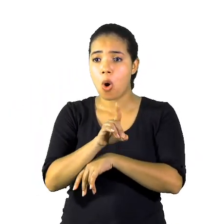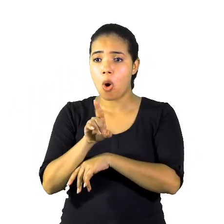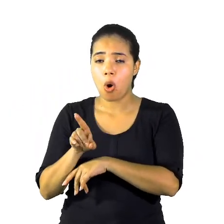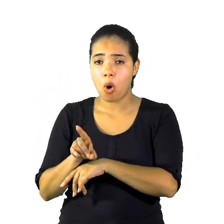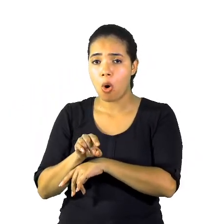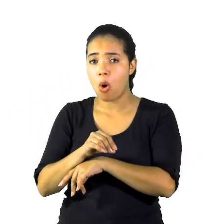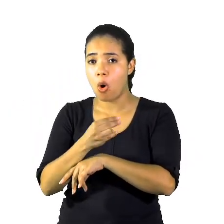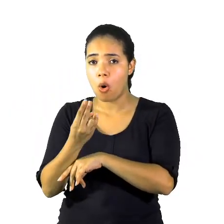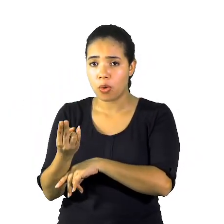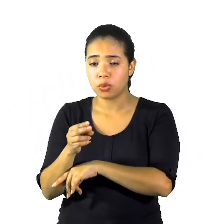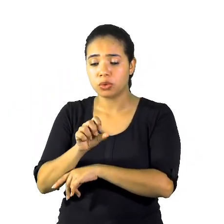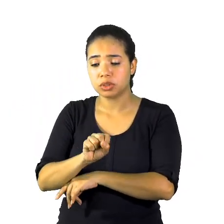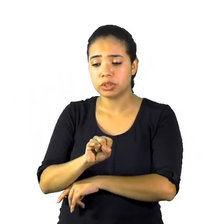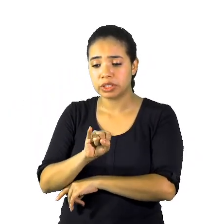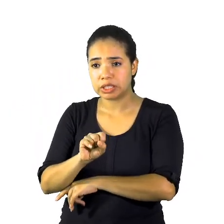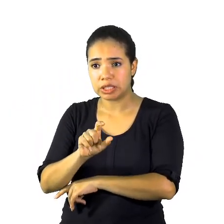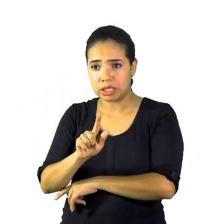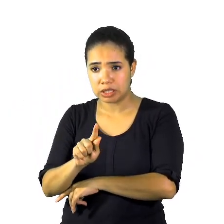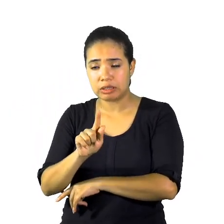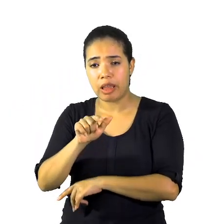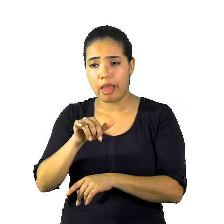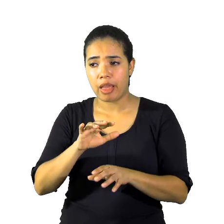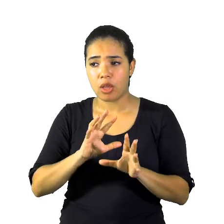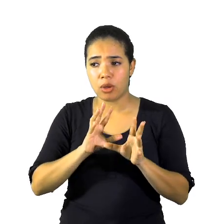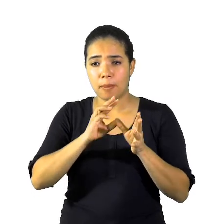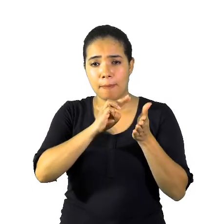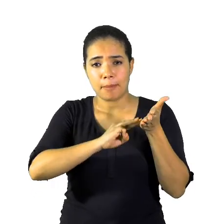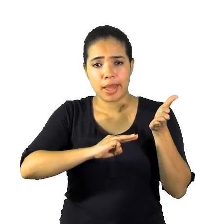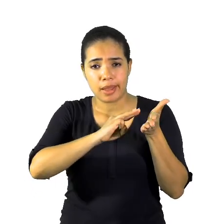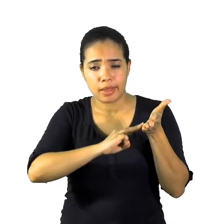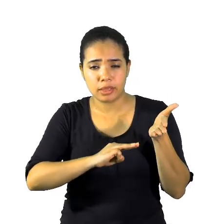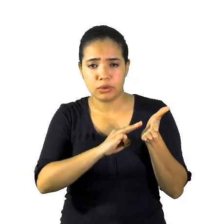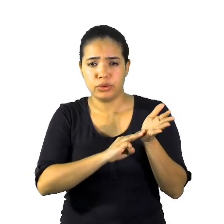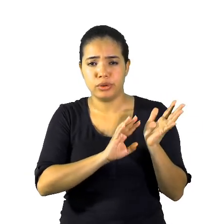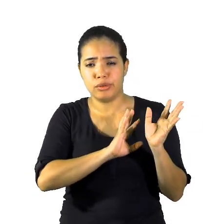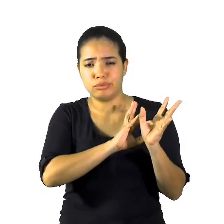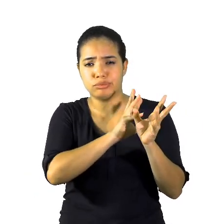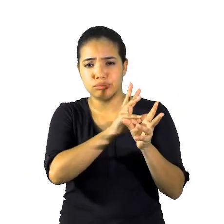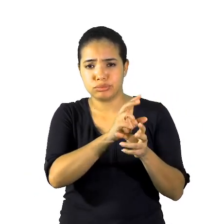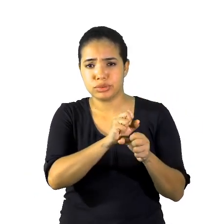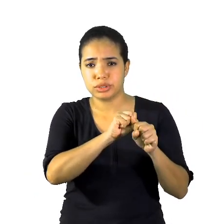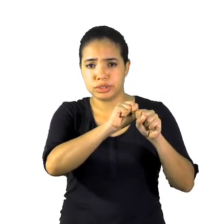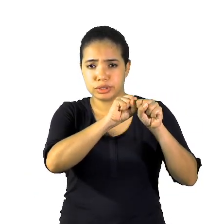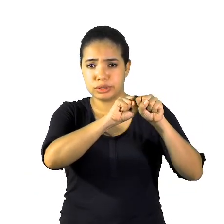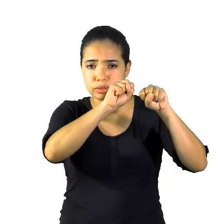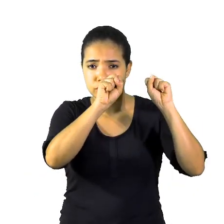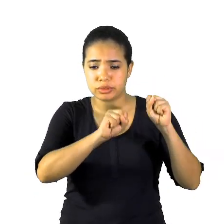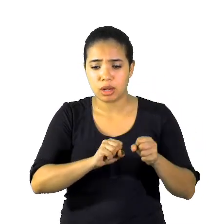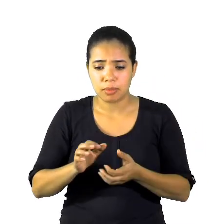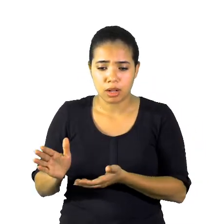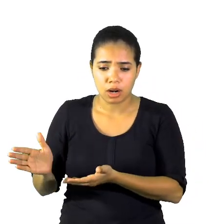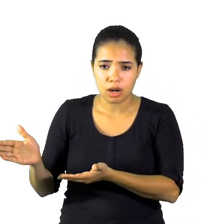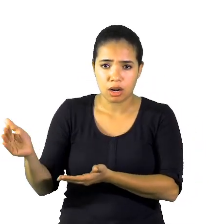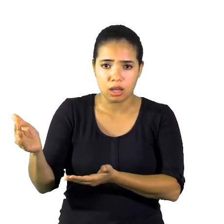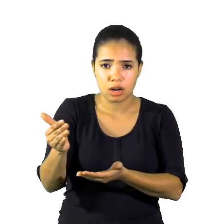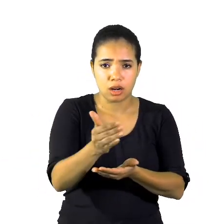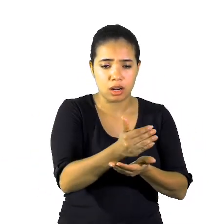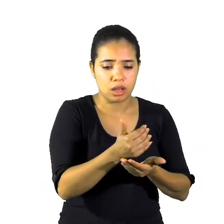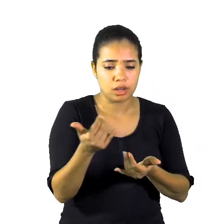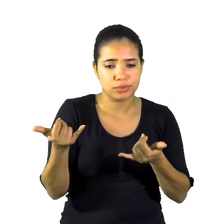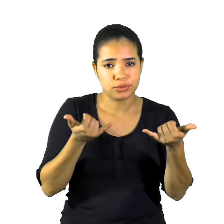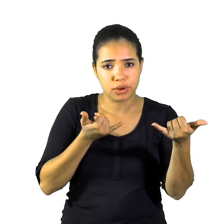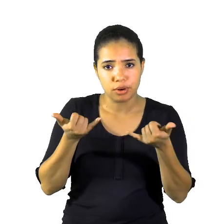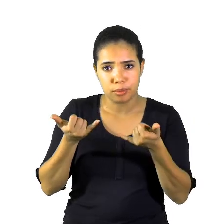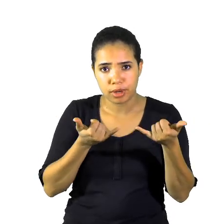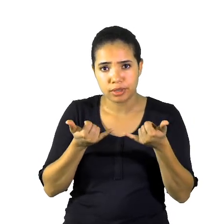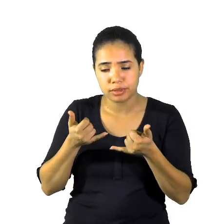SIG. O que é isso? É um conjunto de métodos e sistemas que permitem a análise, coleta e armazenamento e manipulação de informações